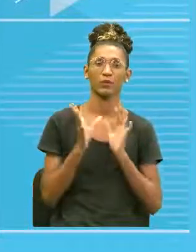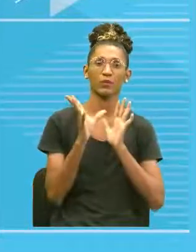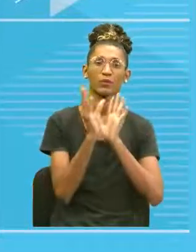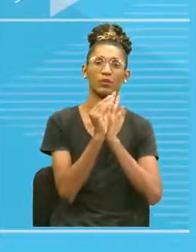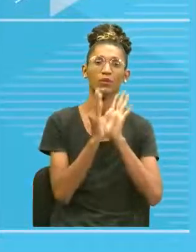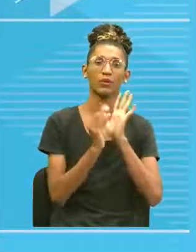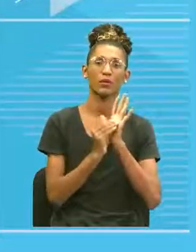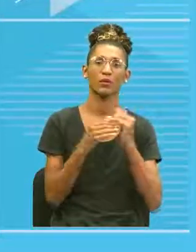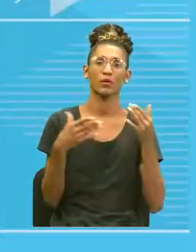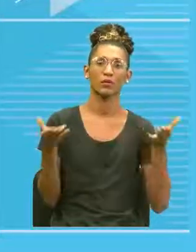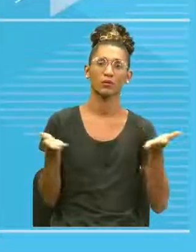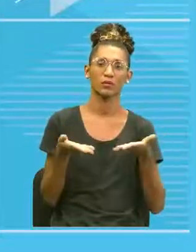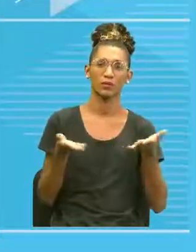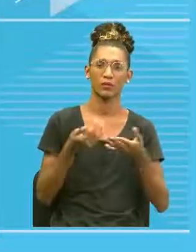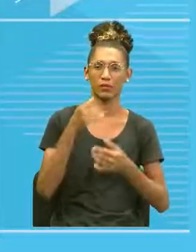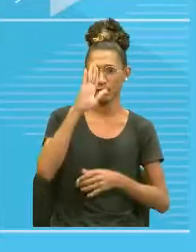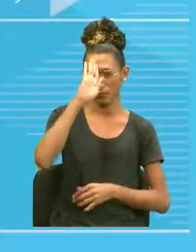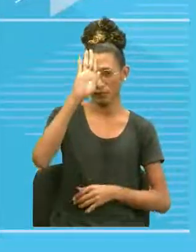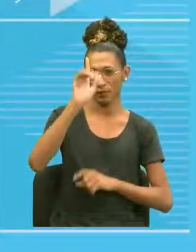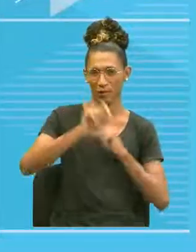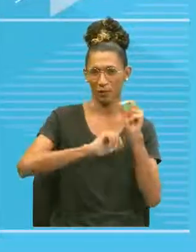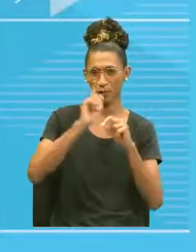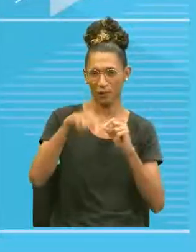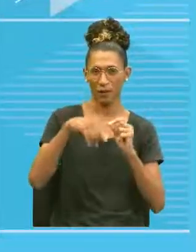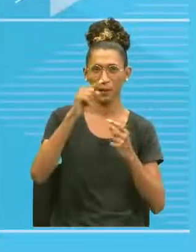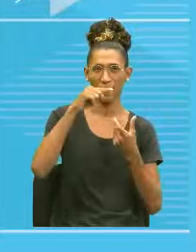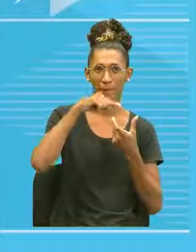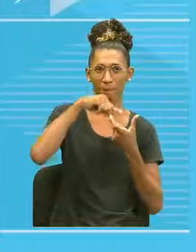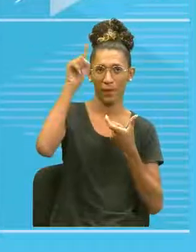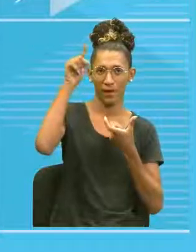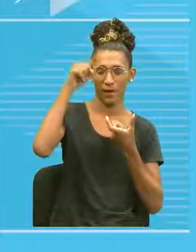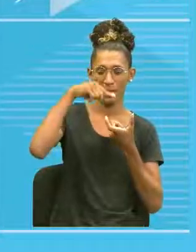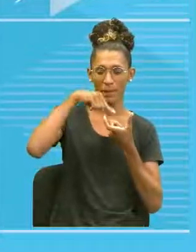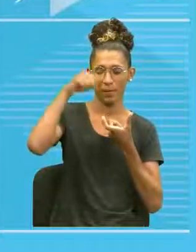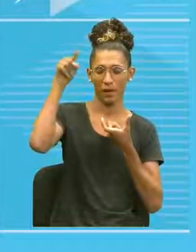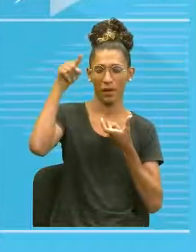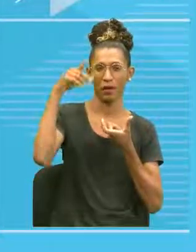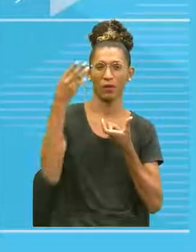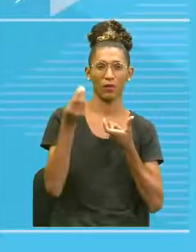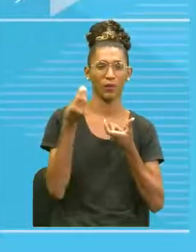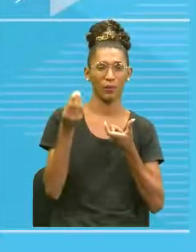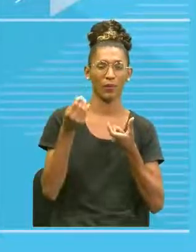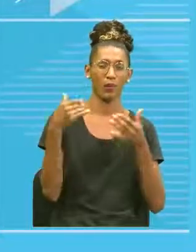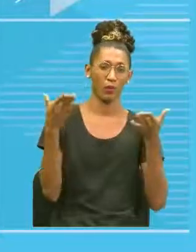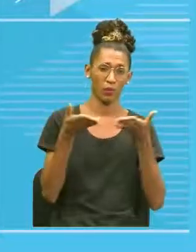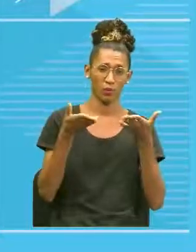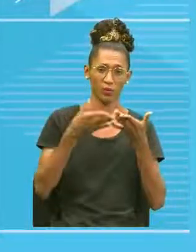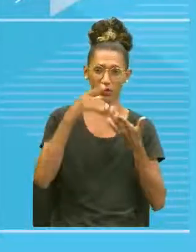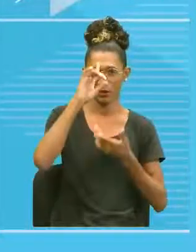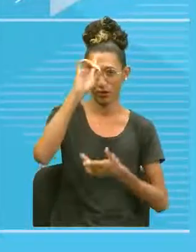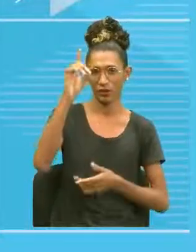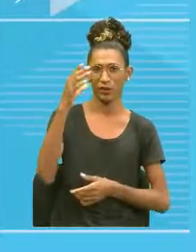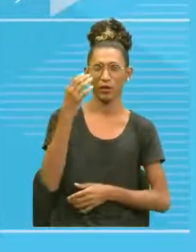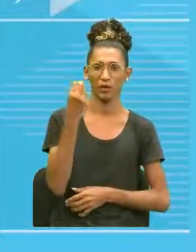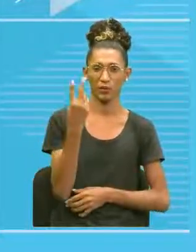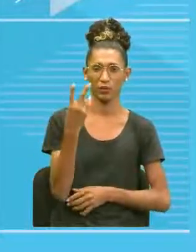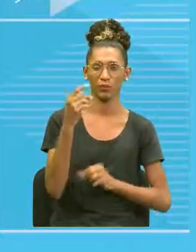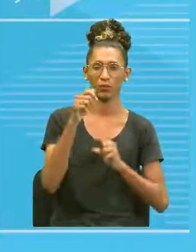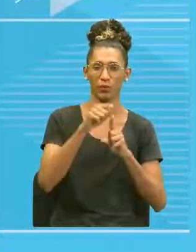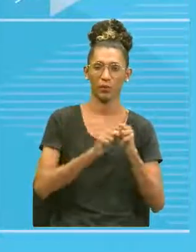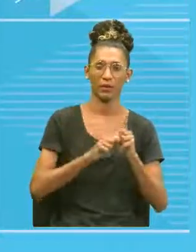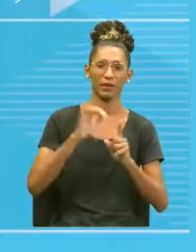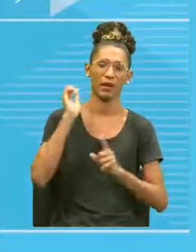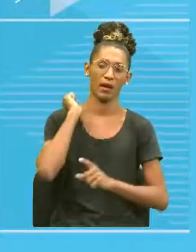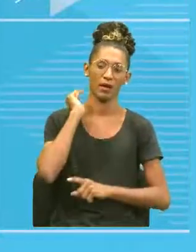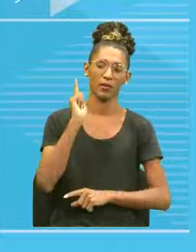hoje é principal seria acentuação hoje dia dois de agosto né mês de agosto